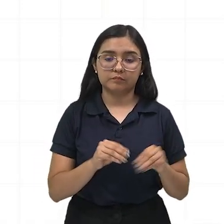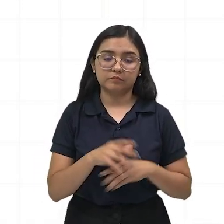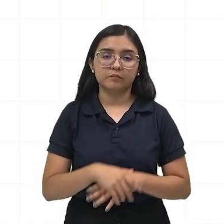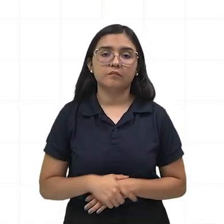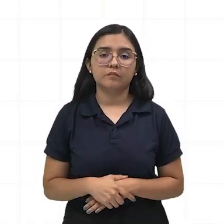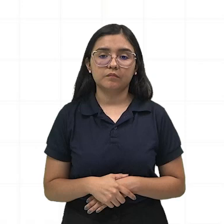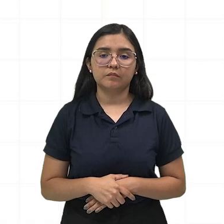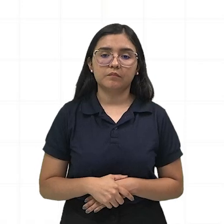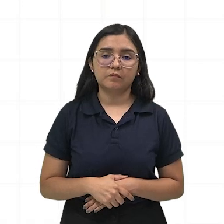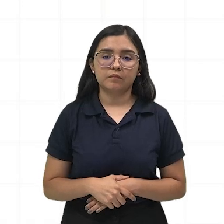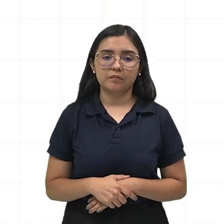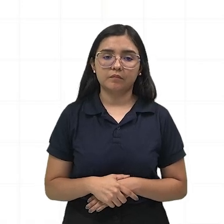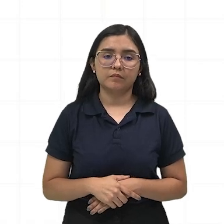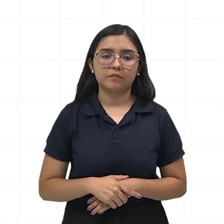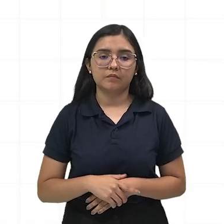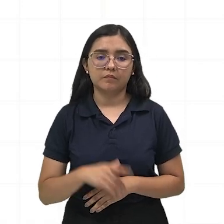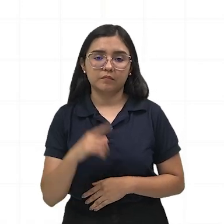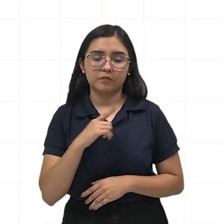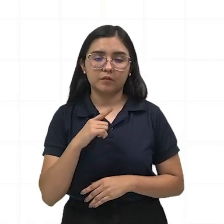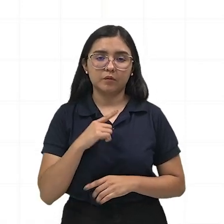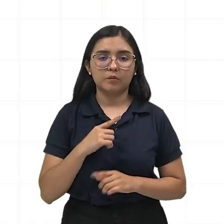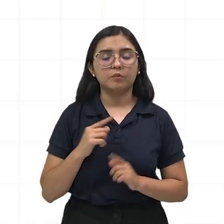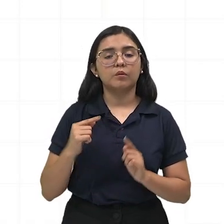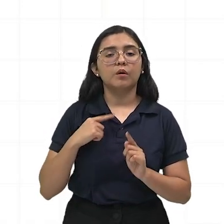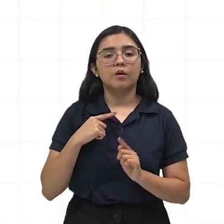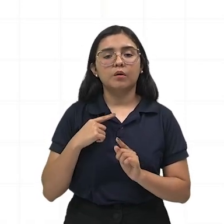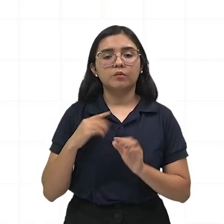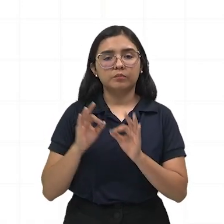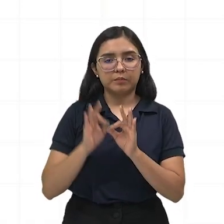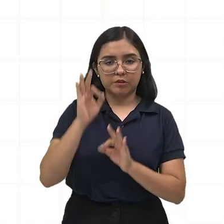forma, orientação e tamanho.